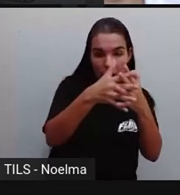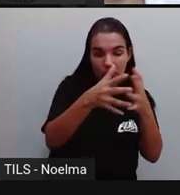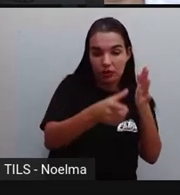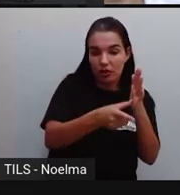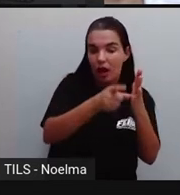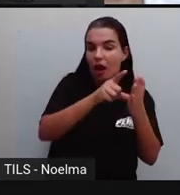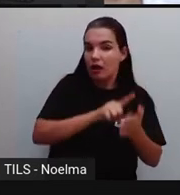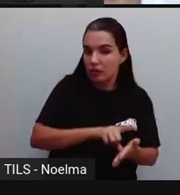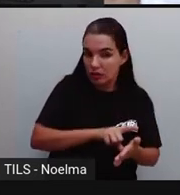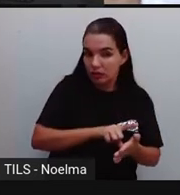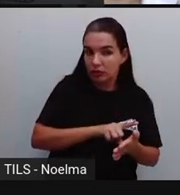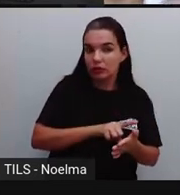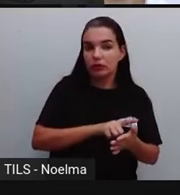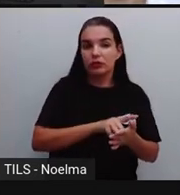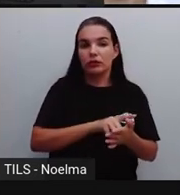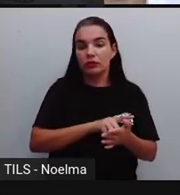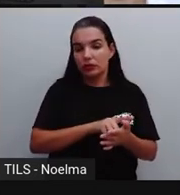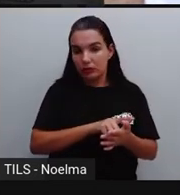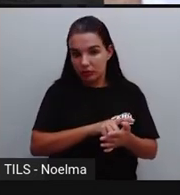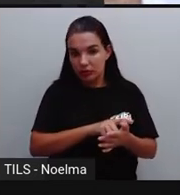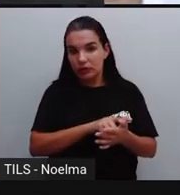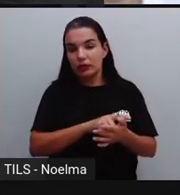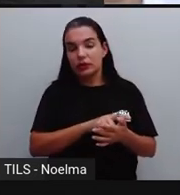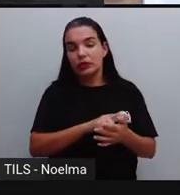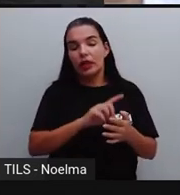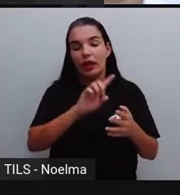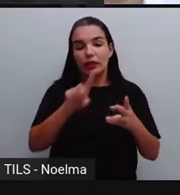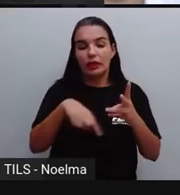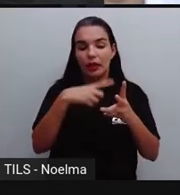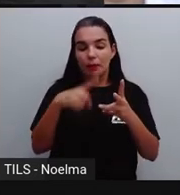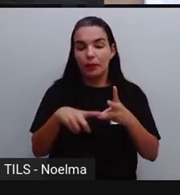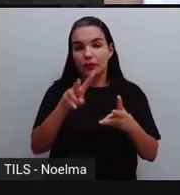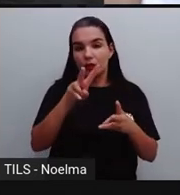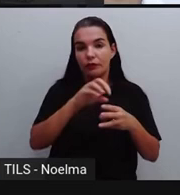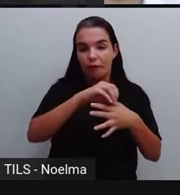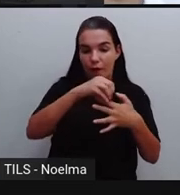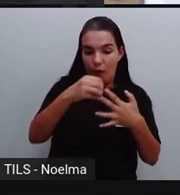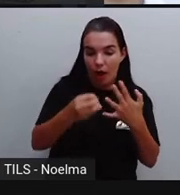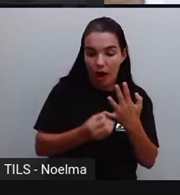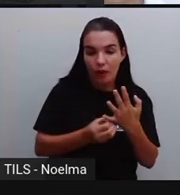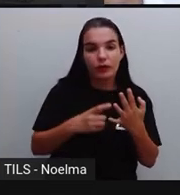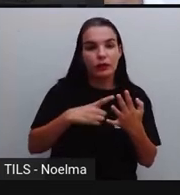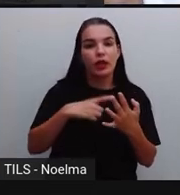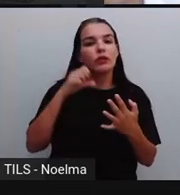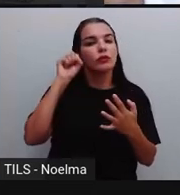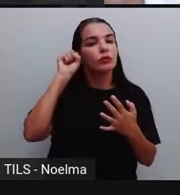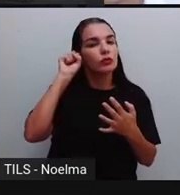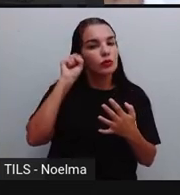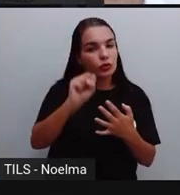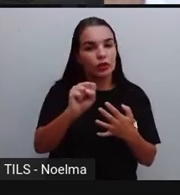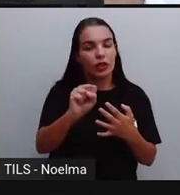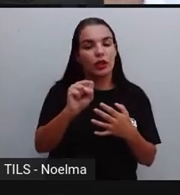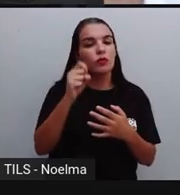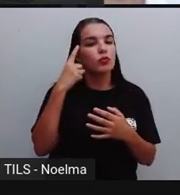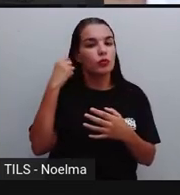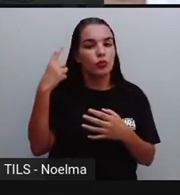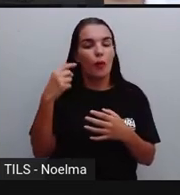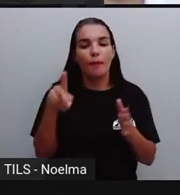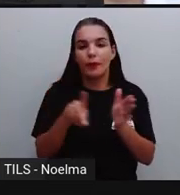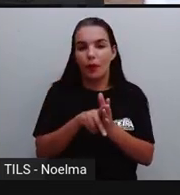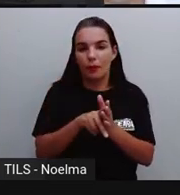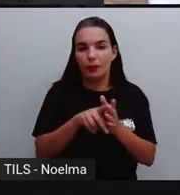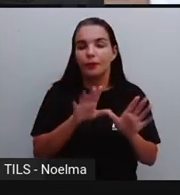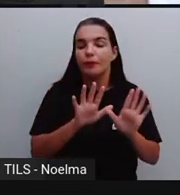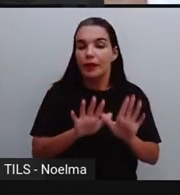antes dele vem uma consoante e depois uma vogal, ele vai ter o som de si. E se ele vier